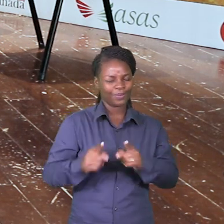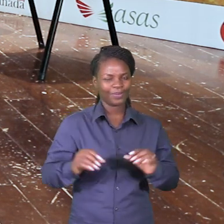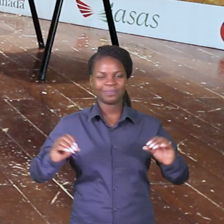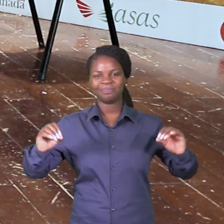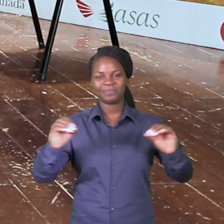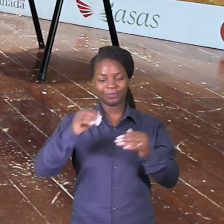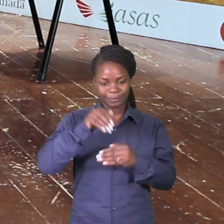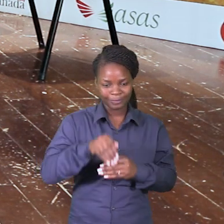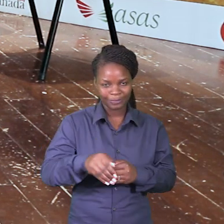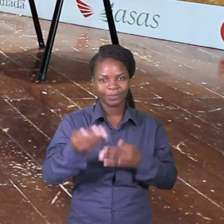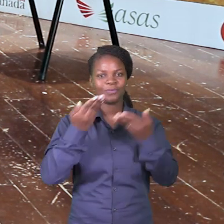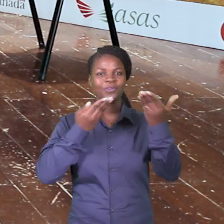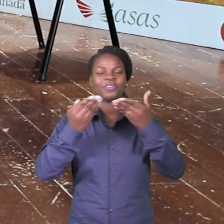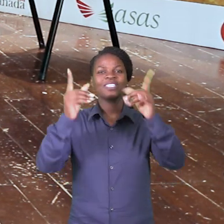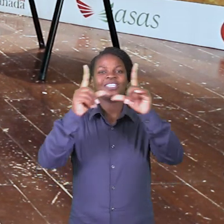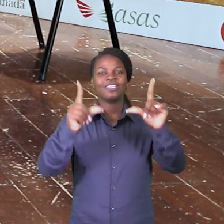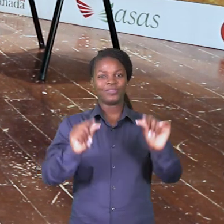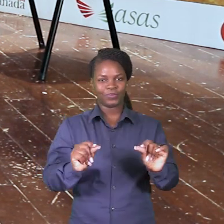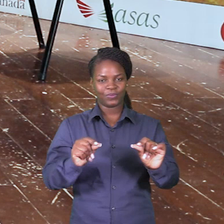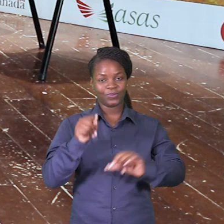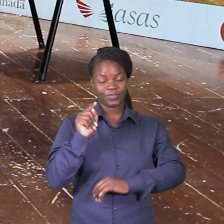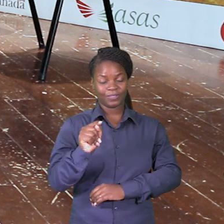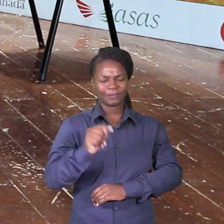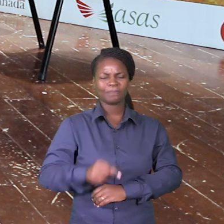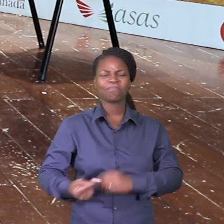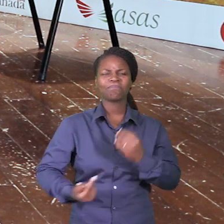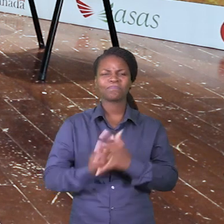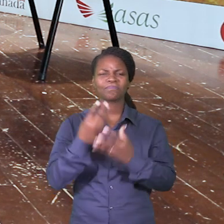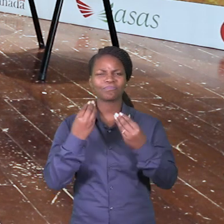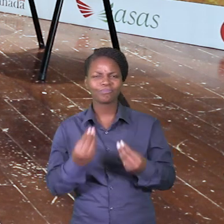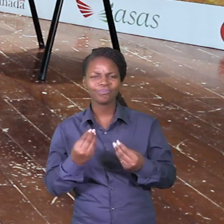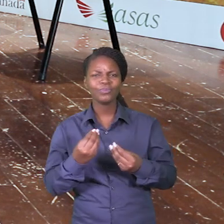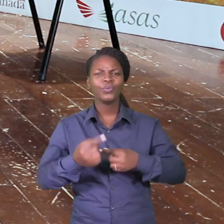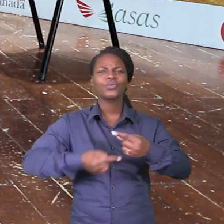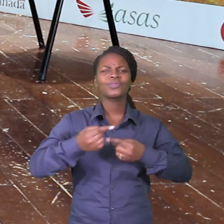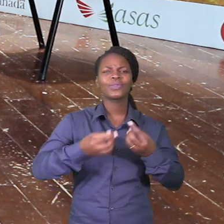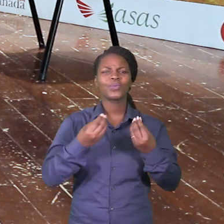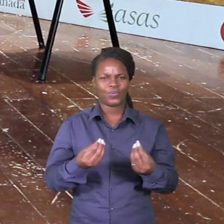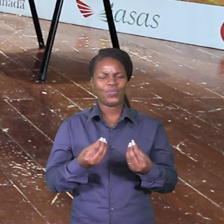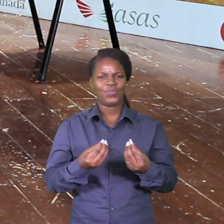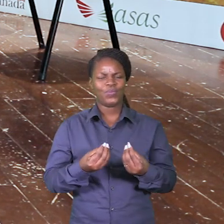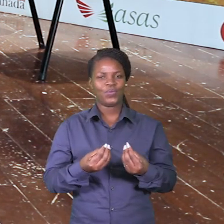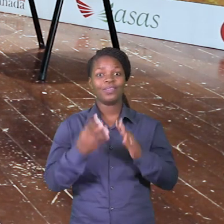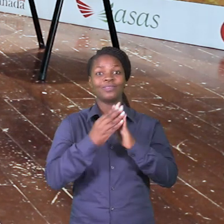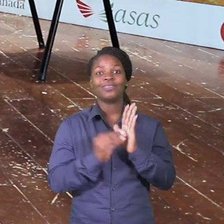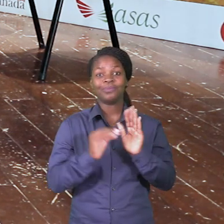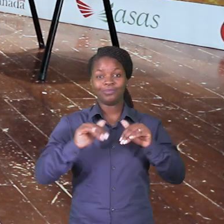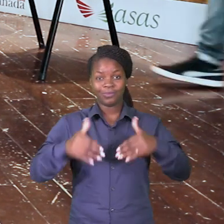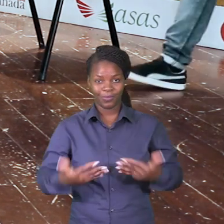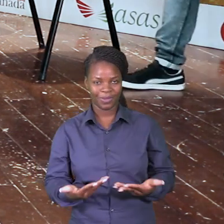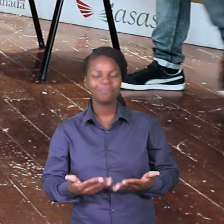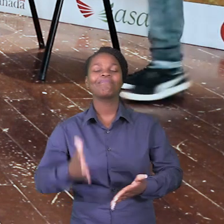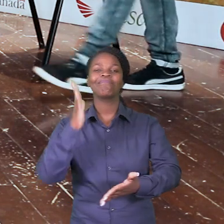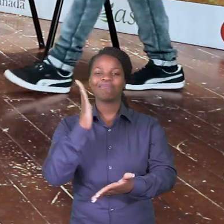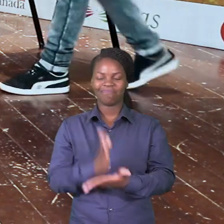conversar sobre o mecanismo multiserial o o que é que é como é que funciona será que é eficaz não é Cornélio é exatamente